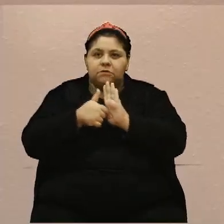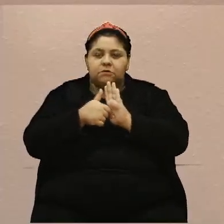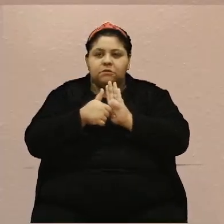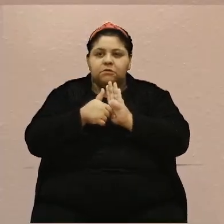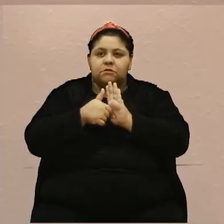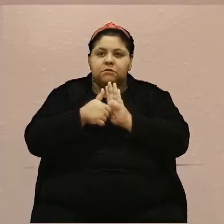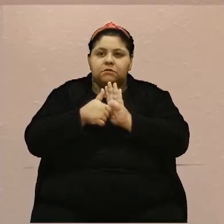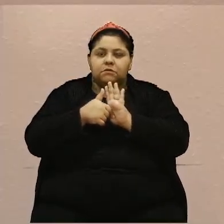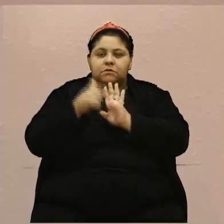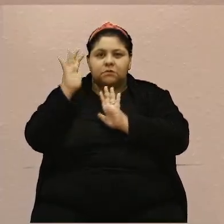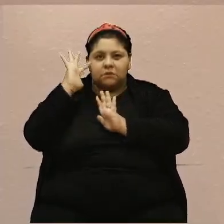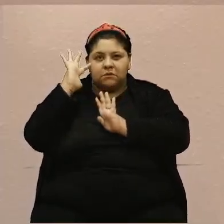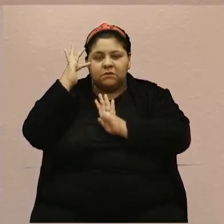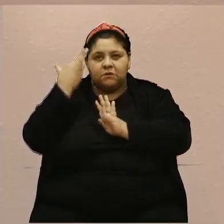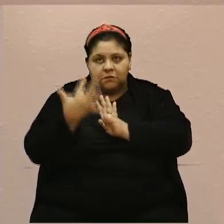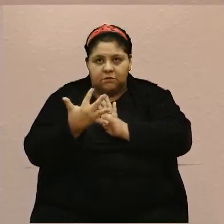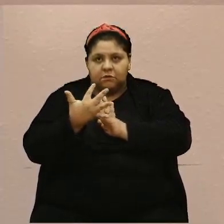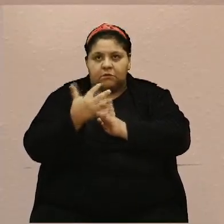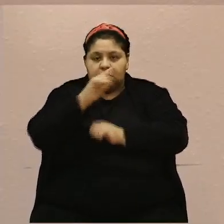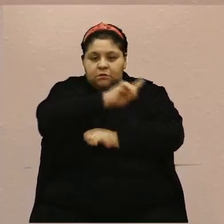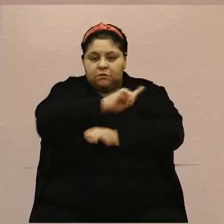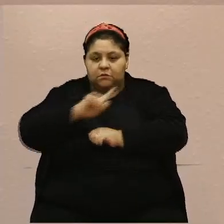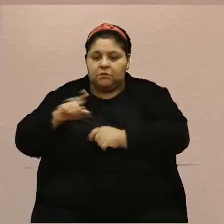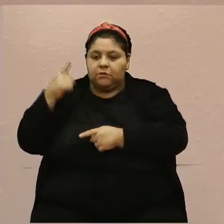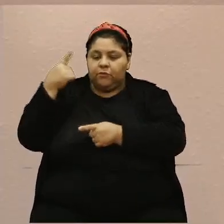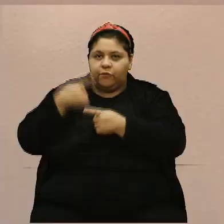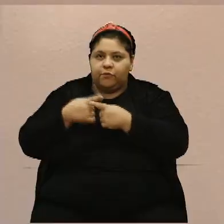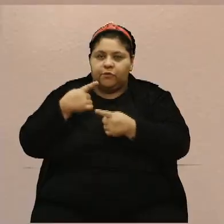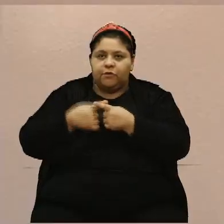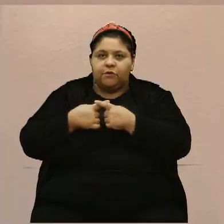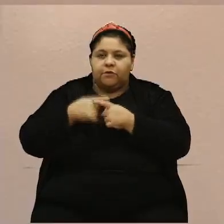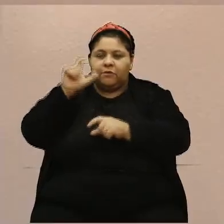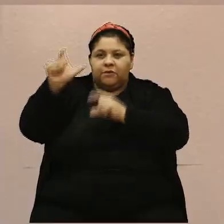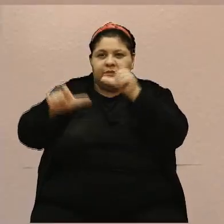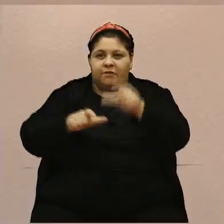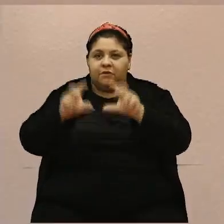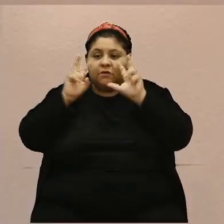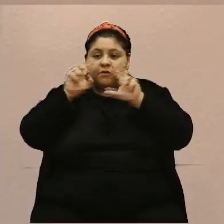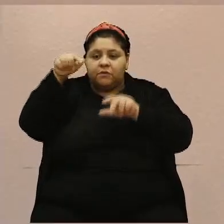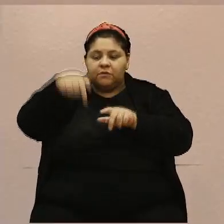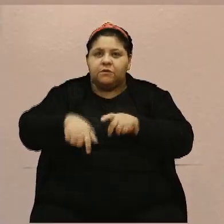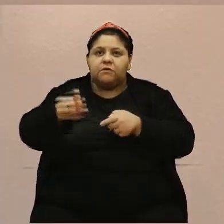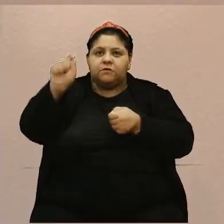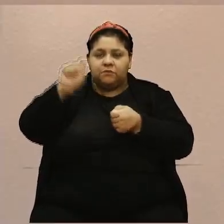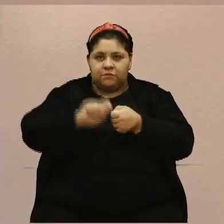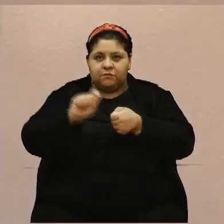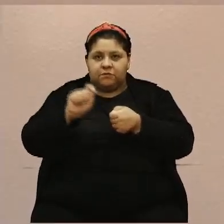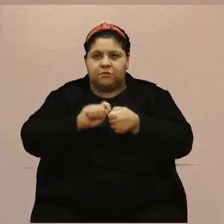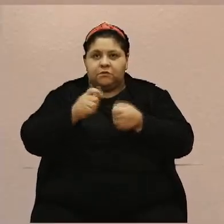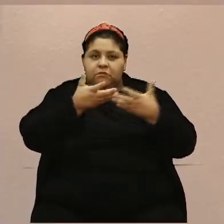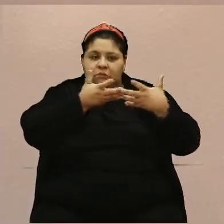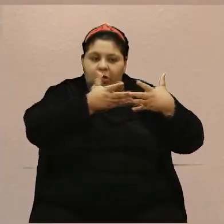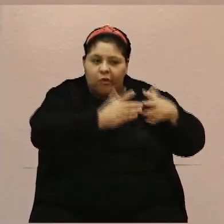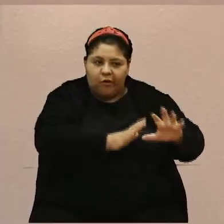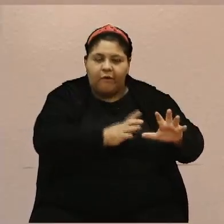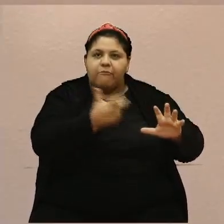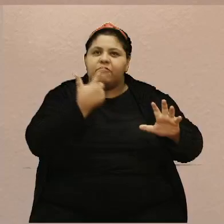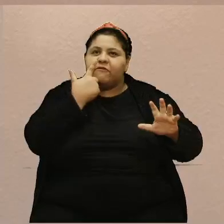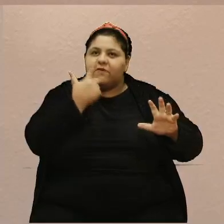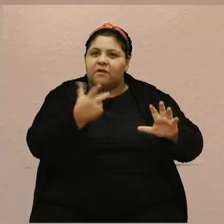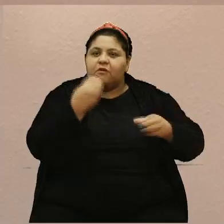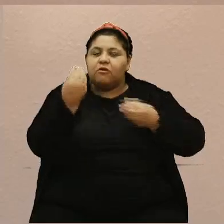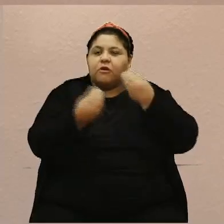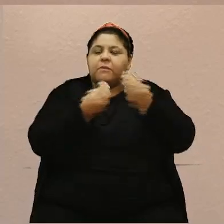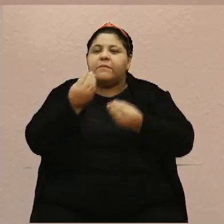para que ocorra as coisas no governo, porque é bem das pessoas. A gente vem aqui para fazer a questão da oposição, para falar o que precisa